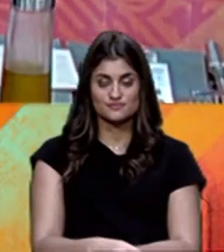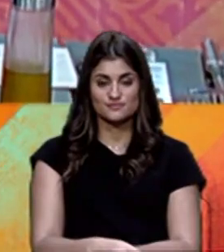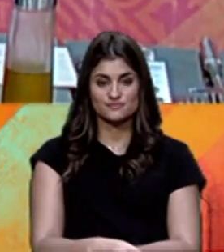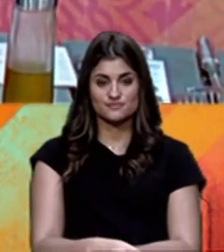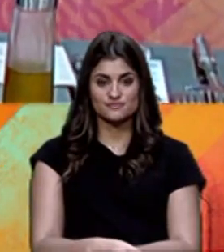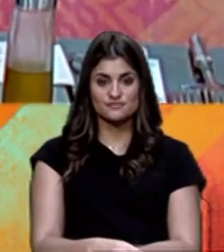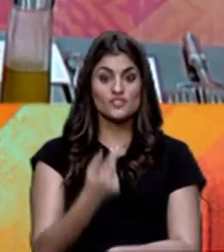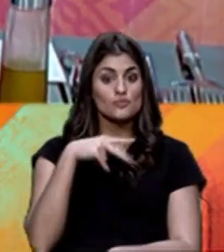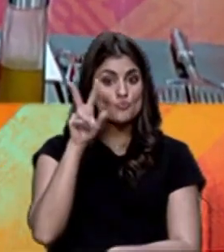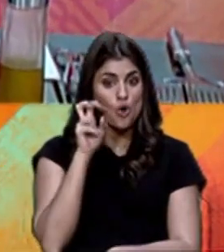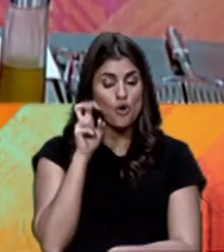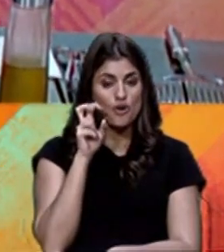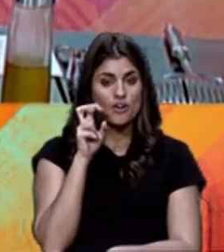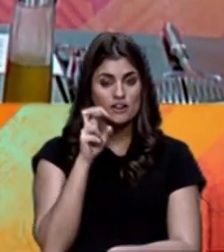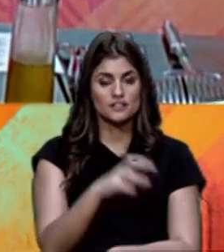Estás-me a ouvir?